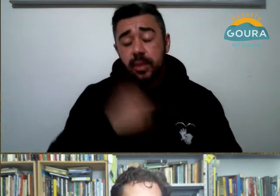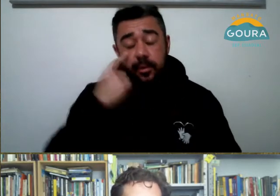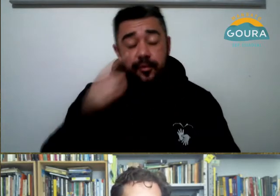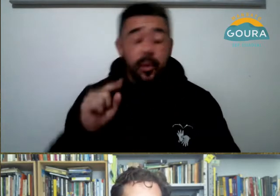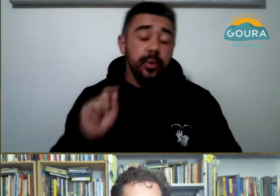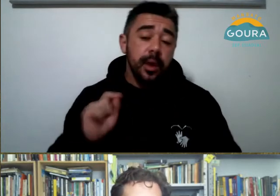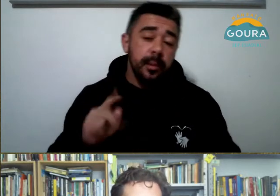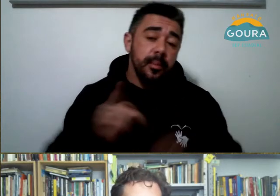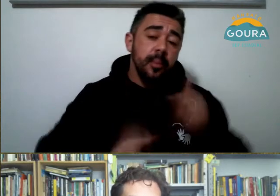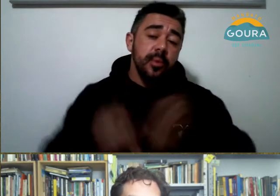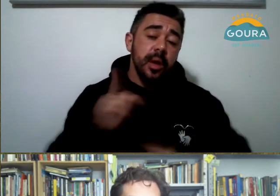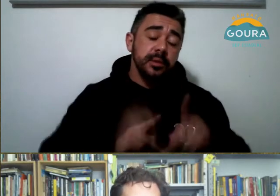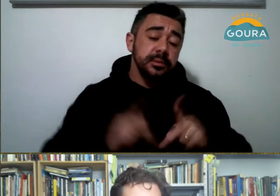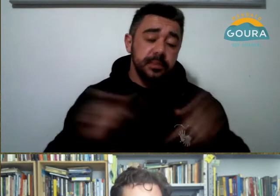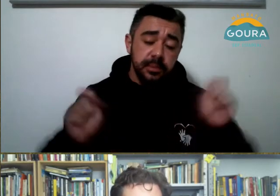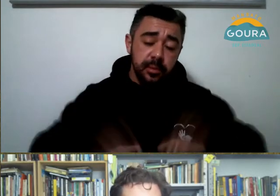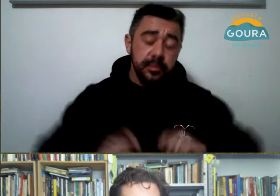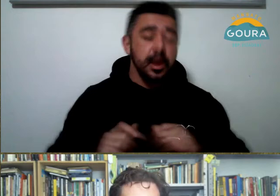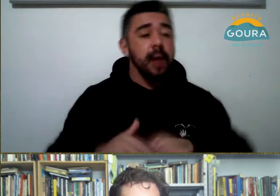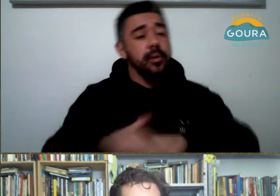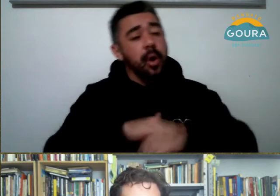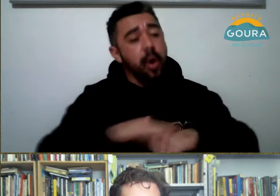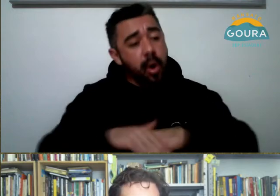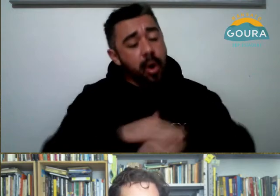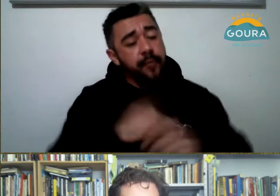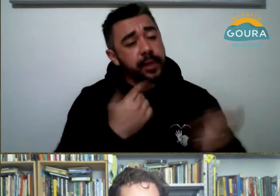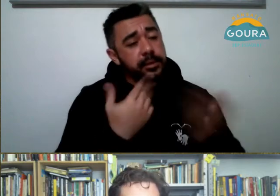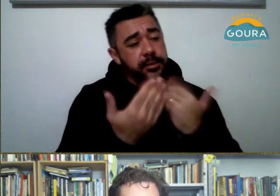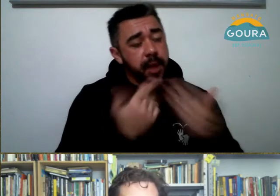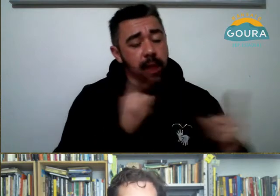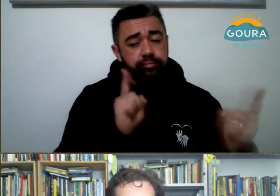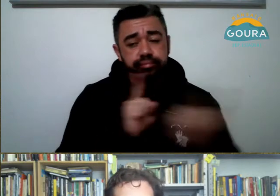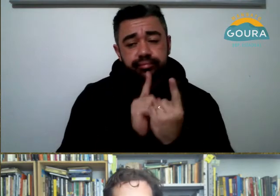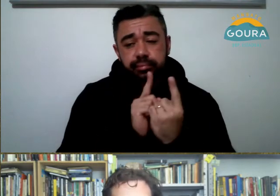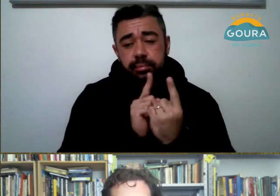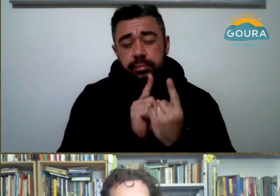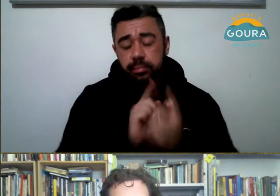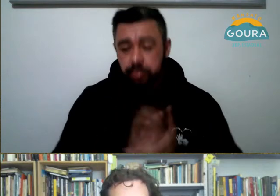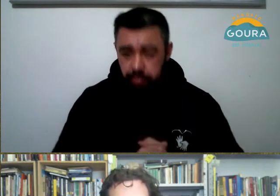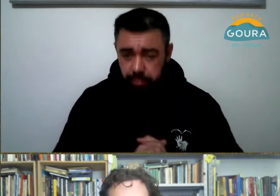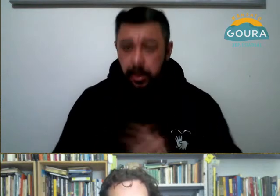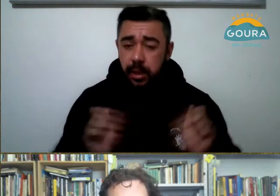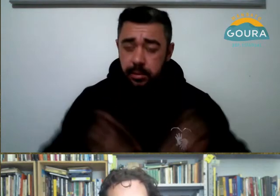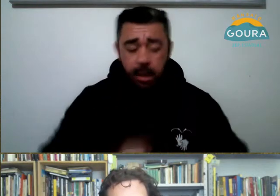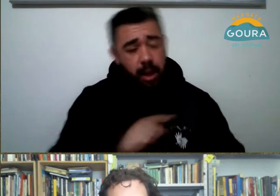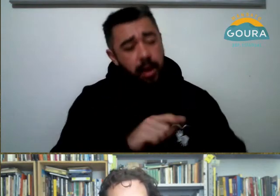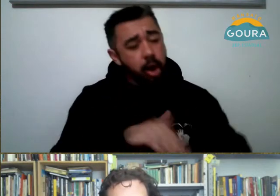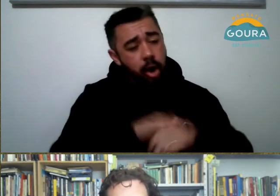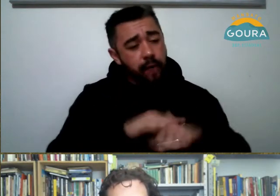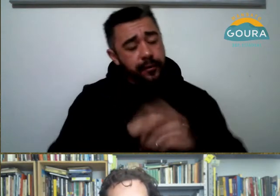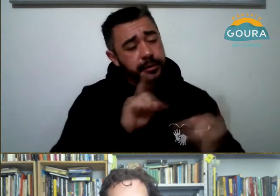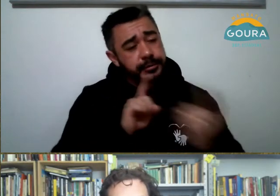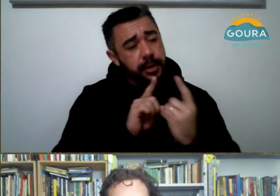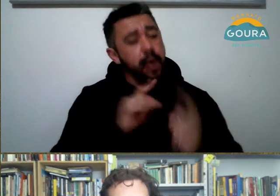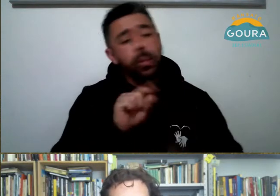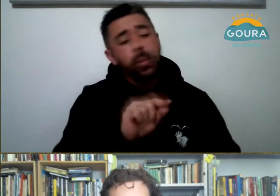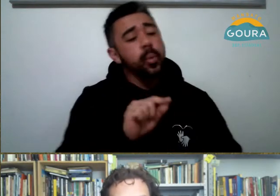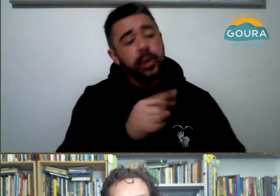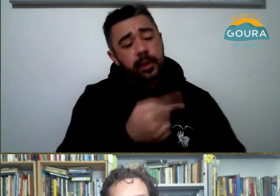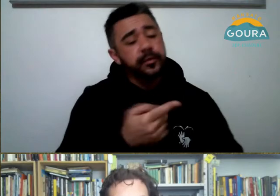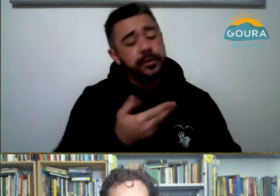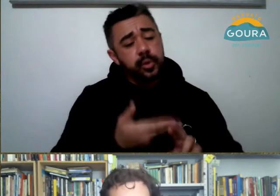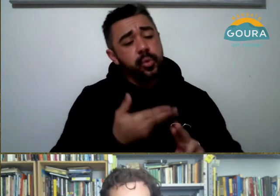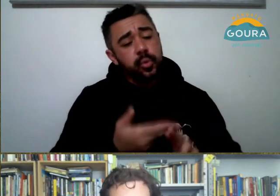podemos conversar. E podemos conversar a propósito do uso de drogas, mas também a propósito da sua vida e das